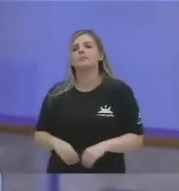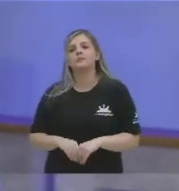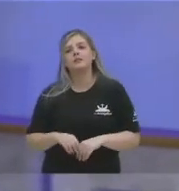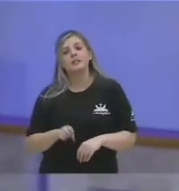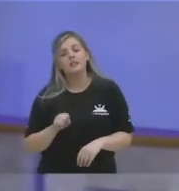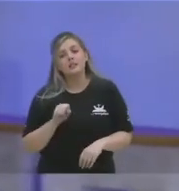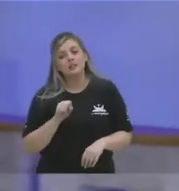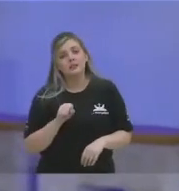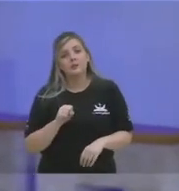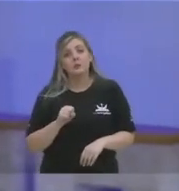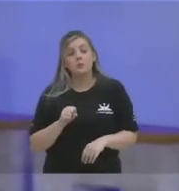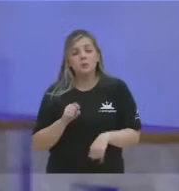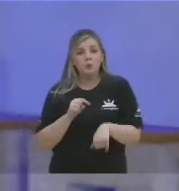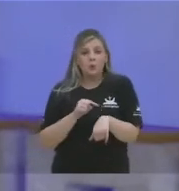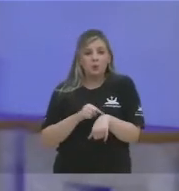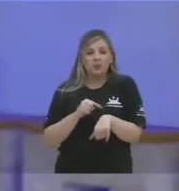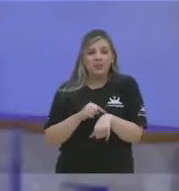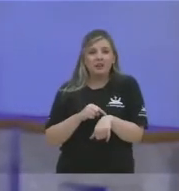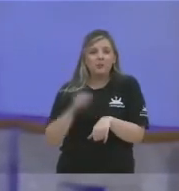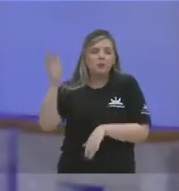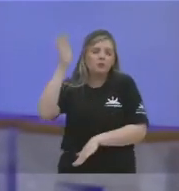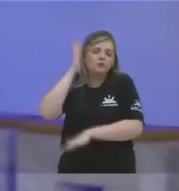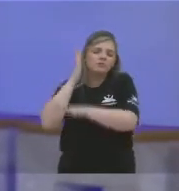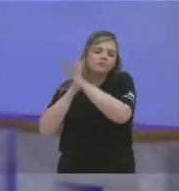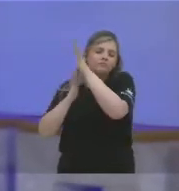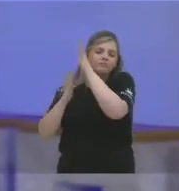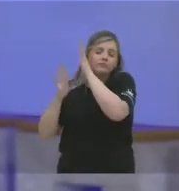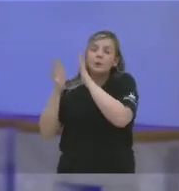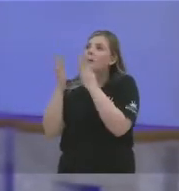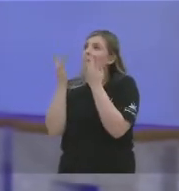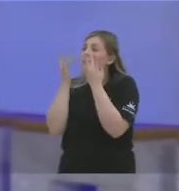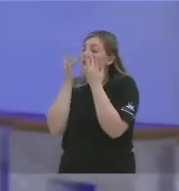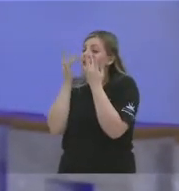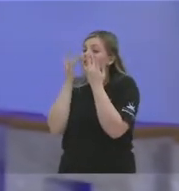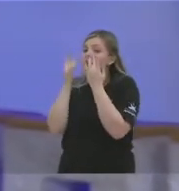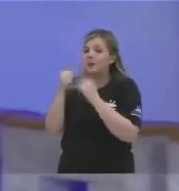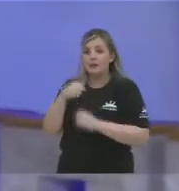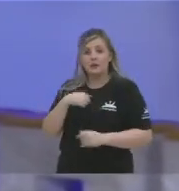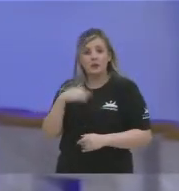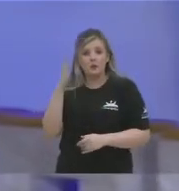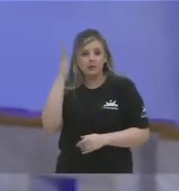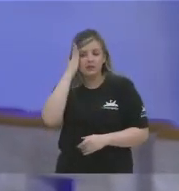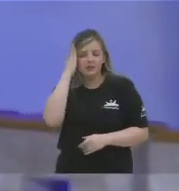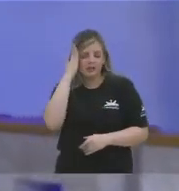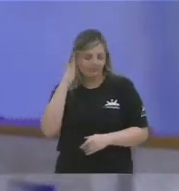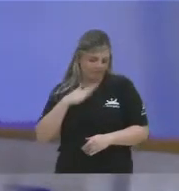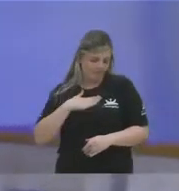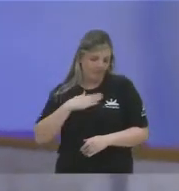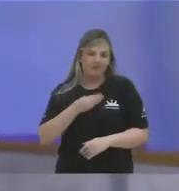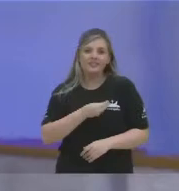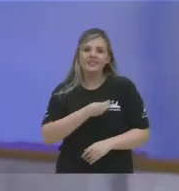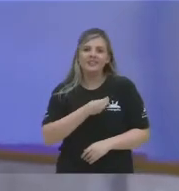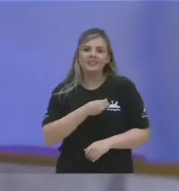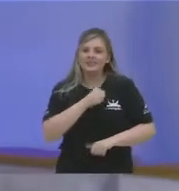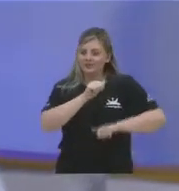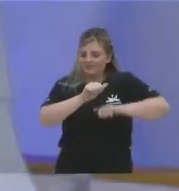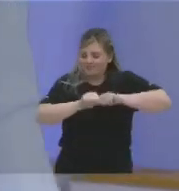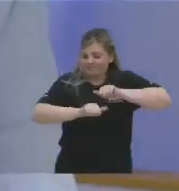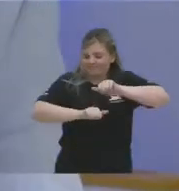te ouvir e te escutar, eu sei que a minha vida mudará.